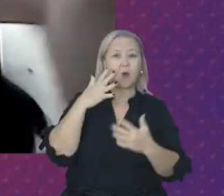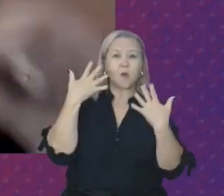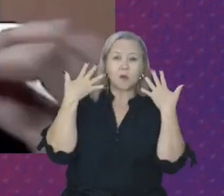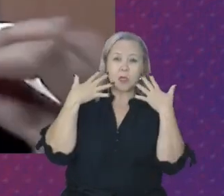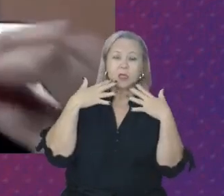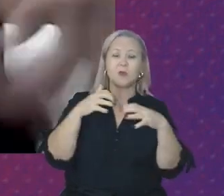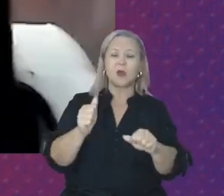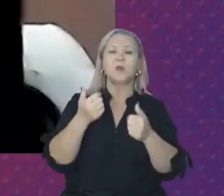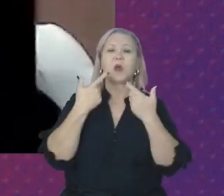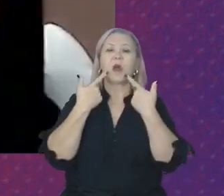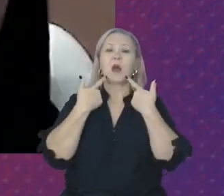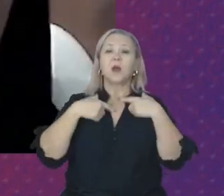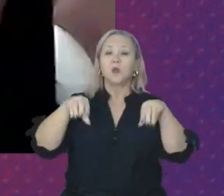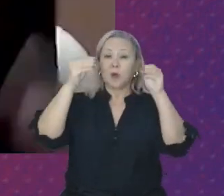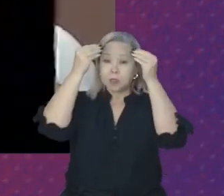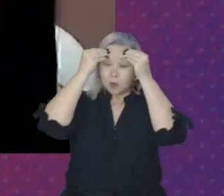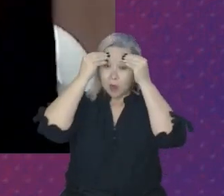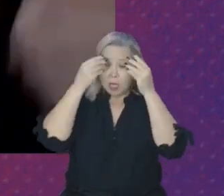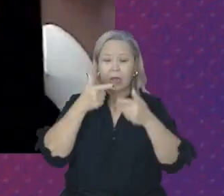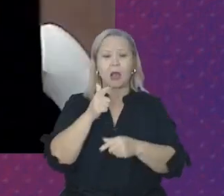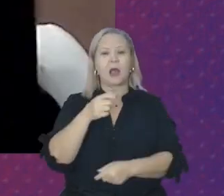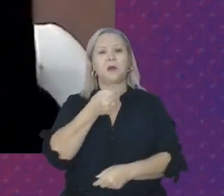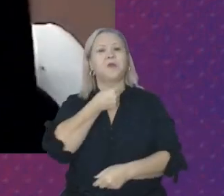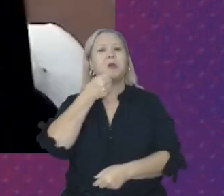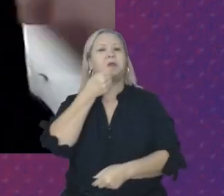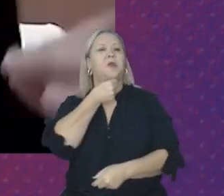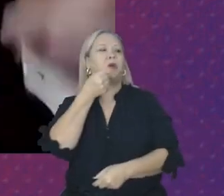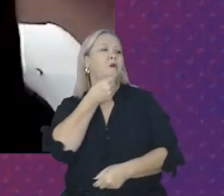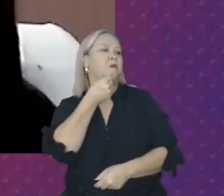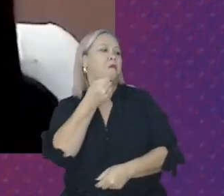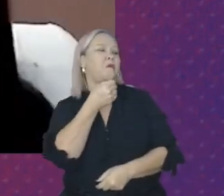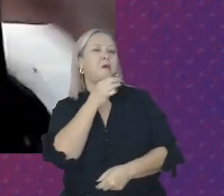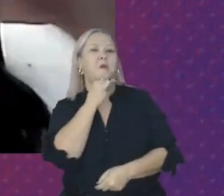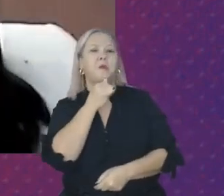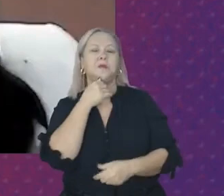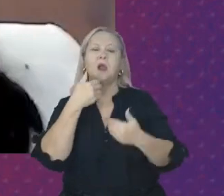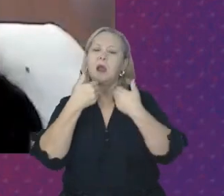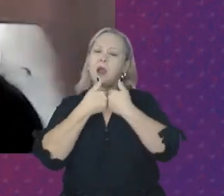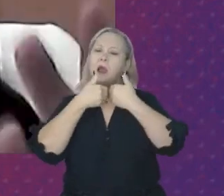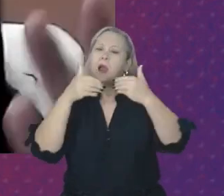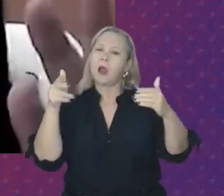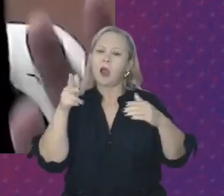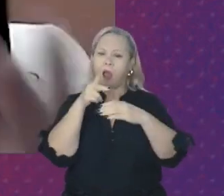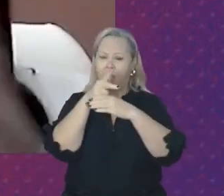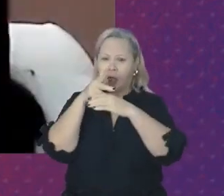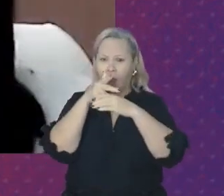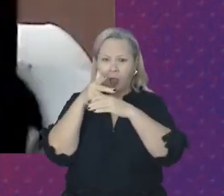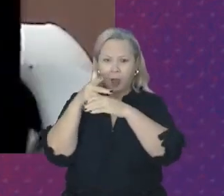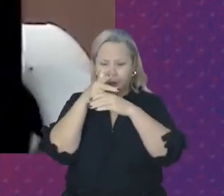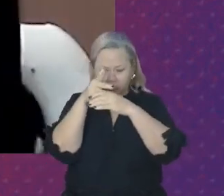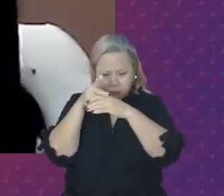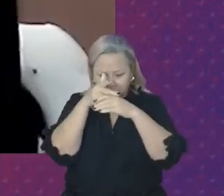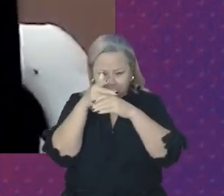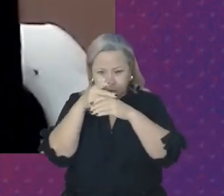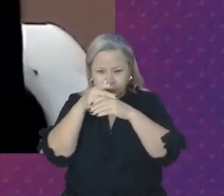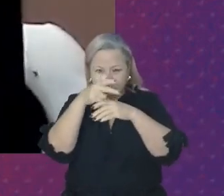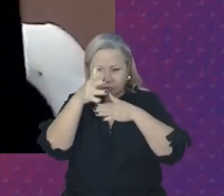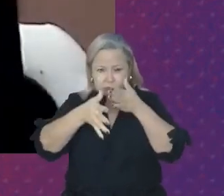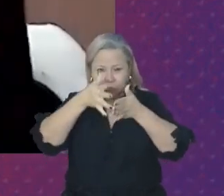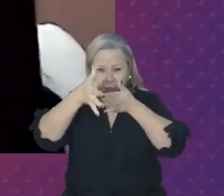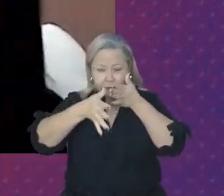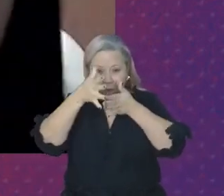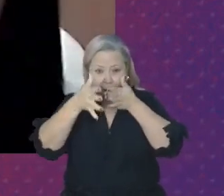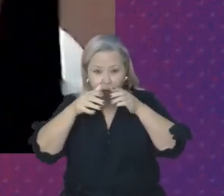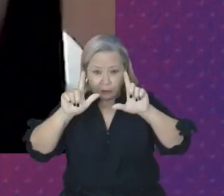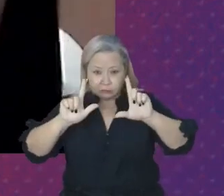na tua linguagem. Ah, não tenho microfone, só tenho o celular. Abre a câmera e fala. Isso é uma